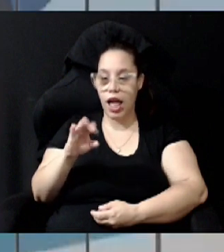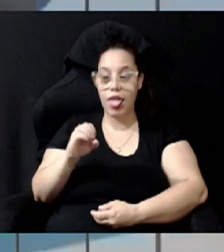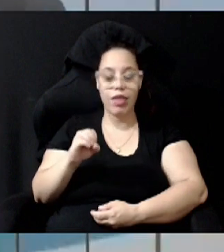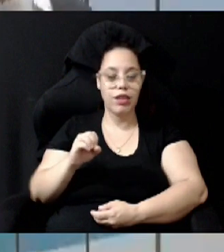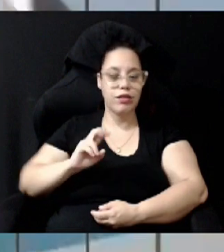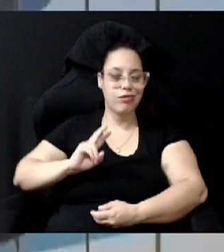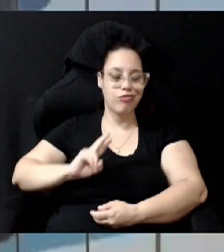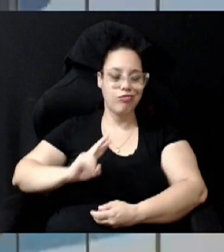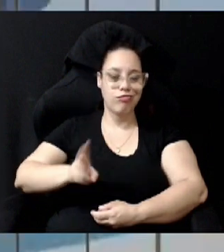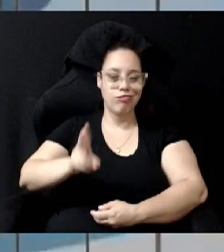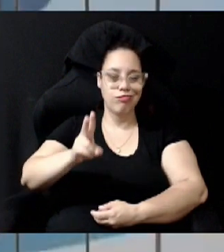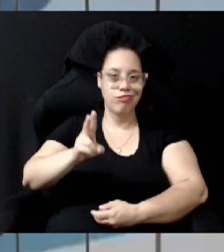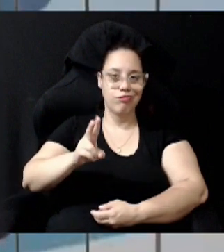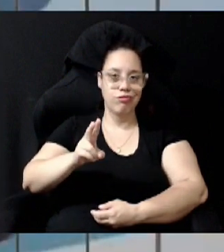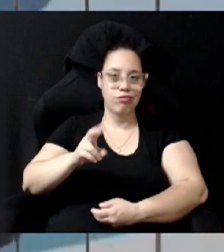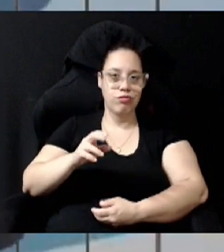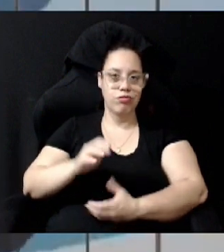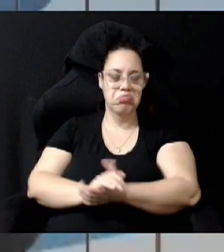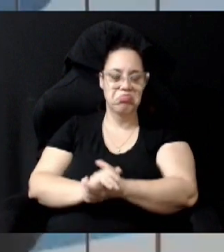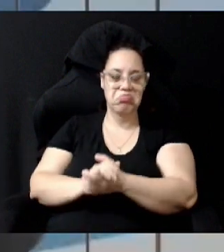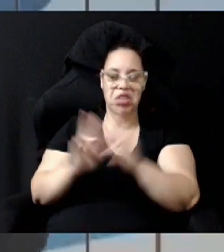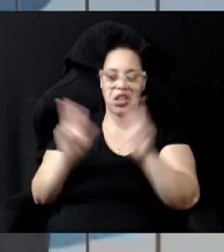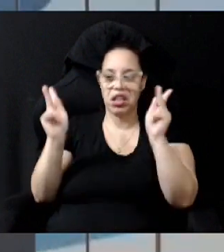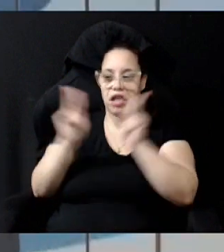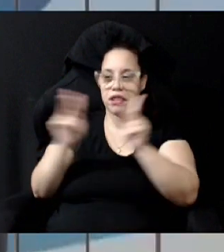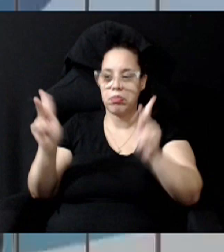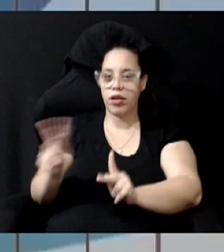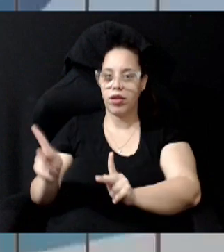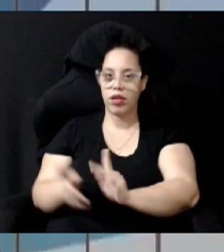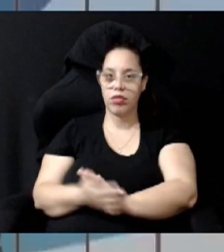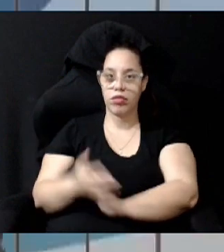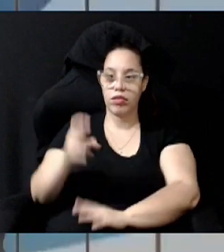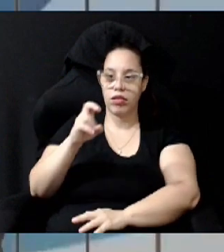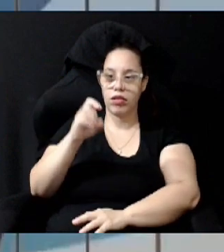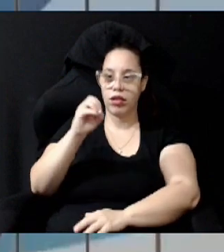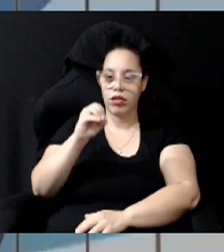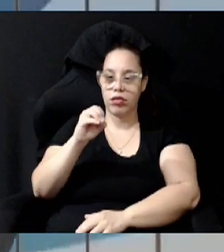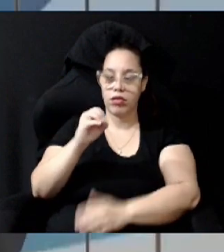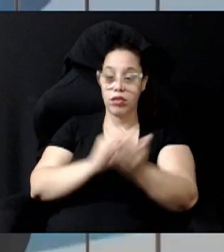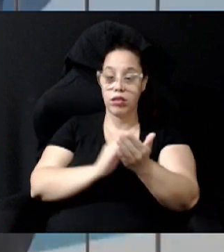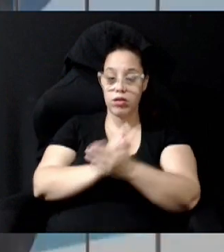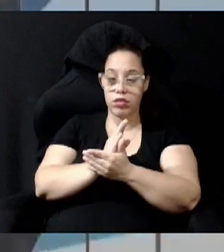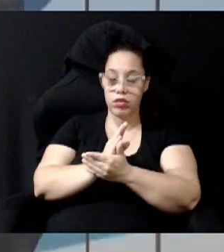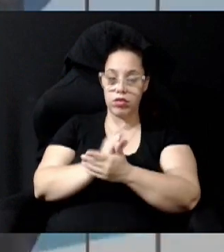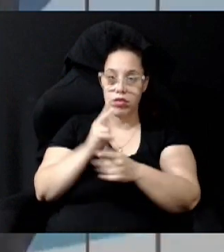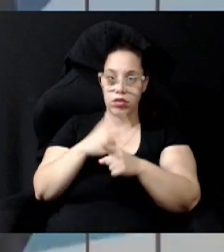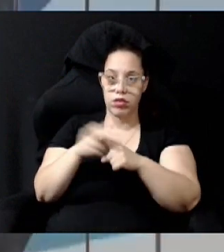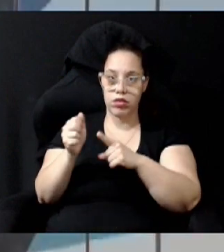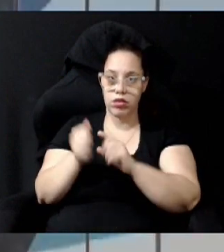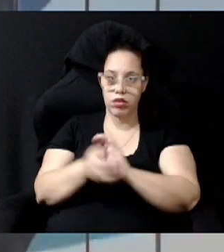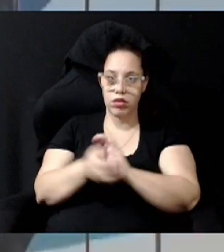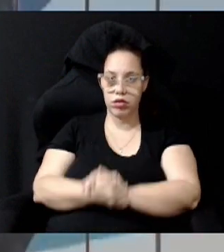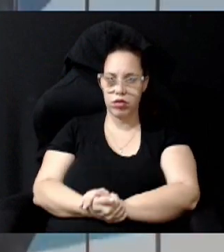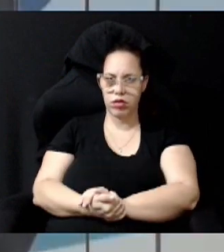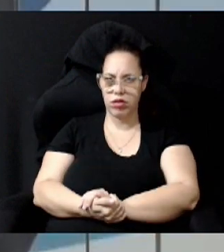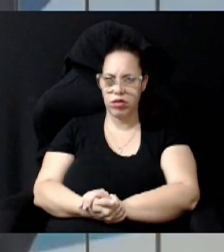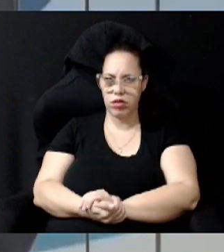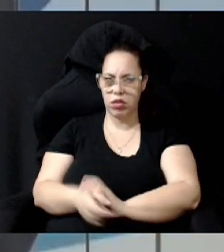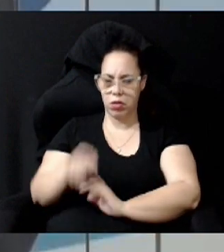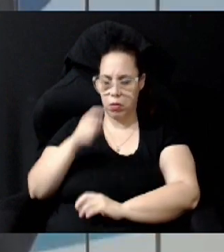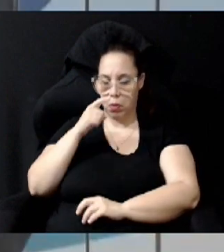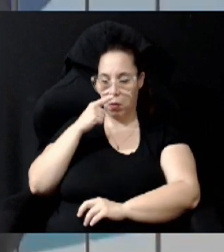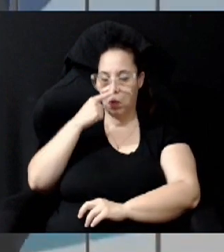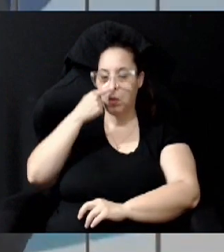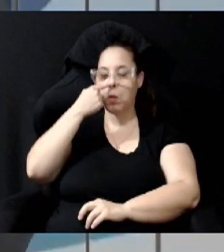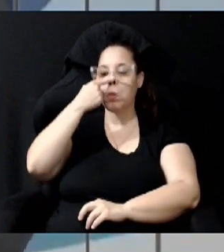Para pacificar o país. Né? E em 50 ganhou um sujeitinho metido, que não era da elite, nem era do